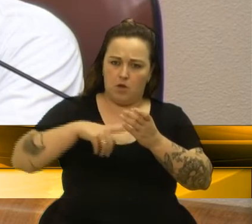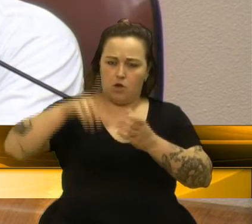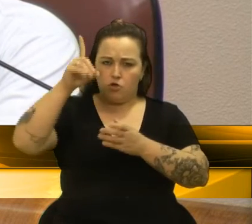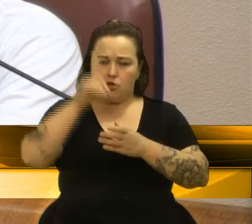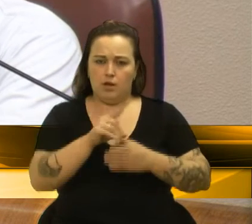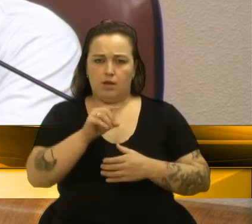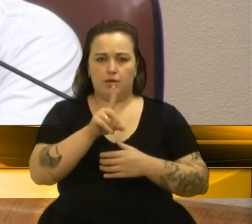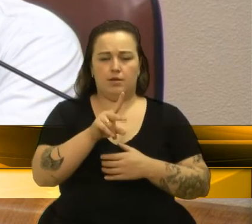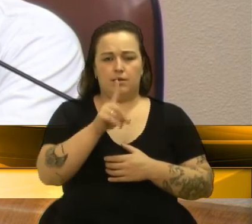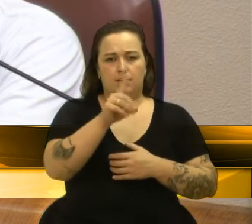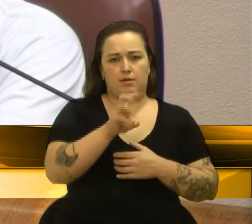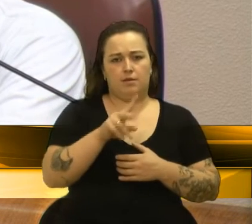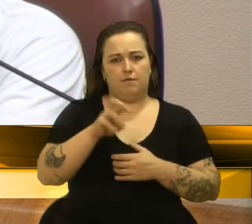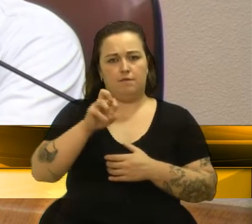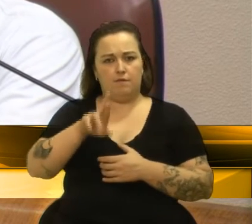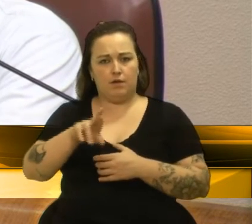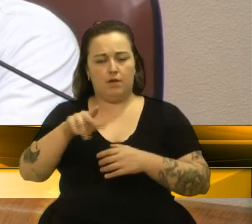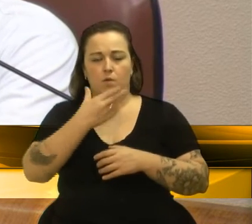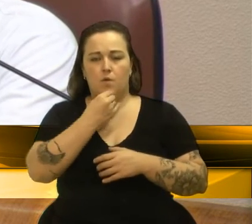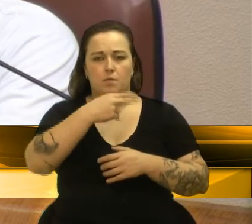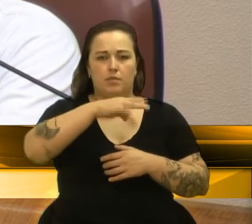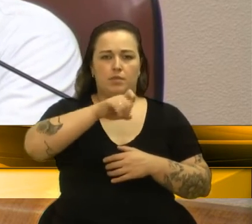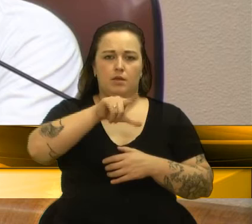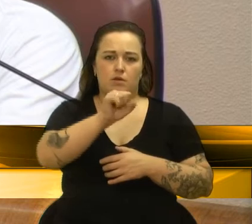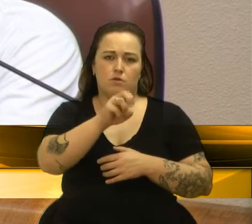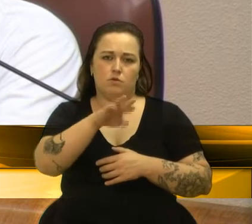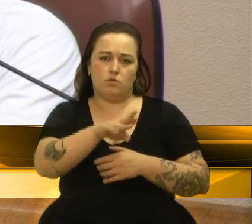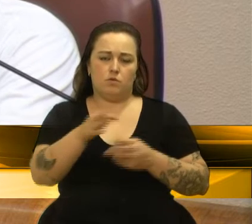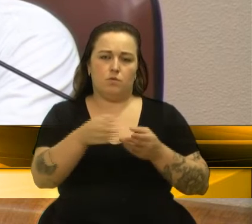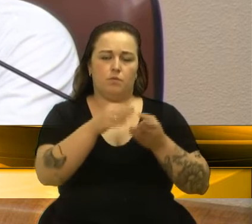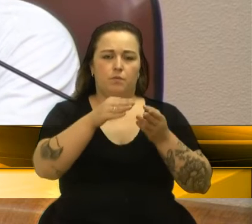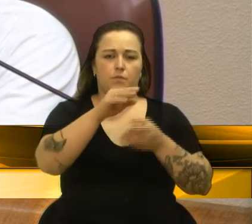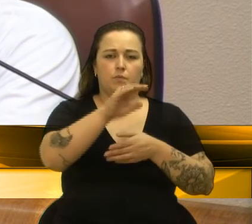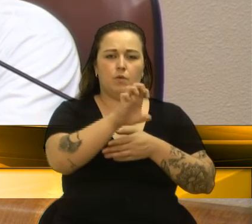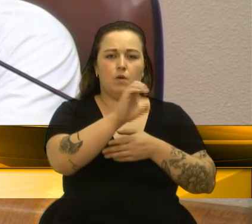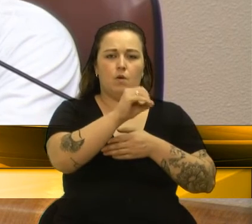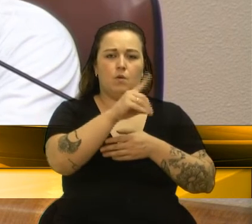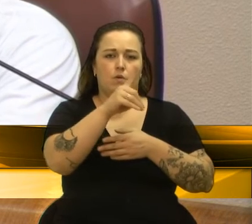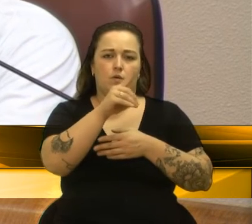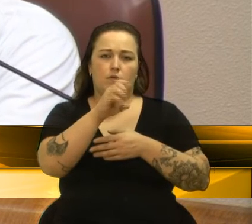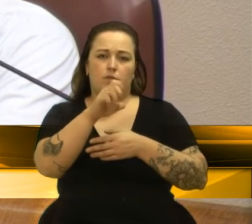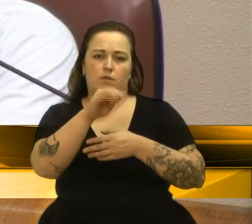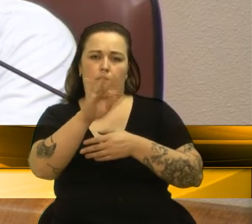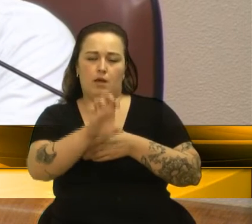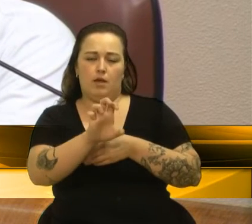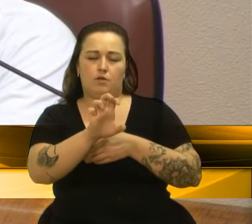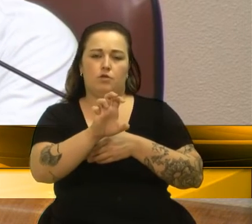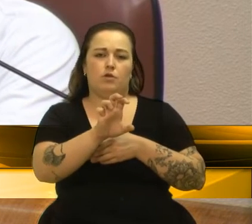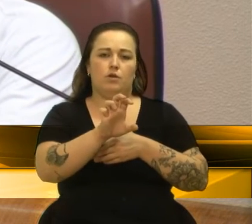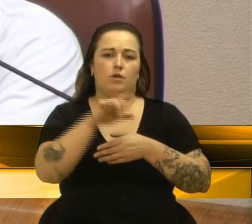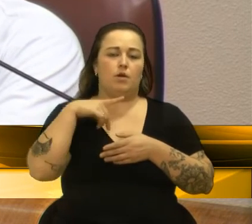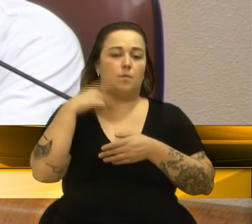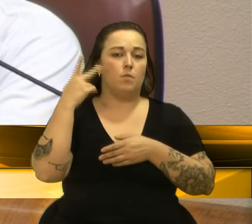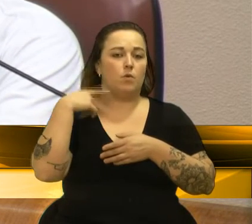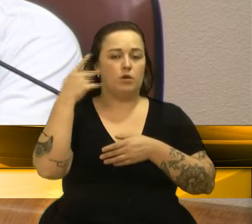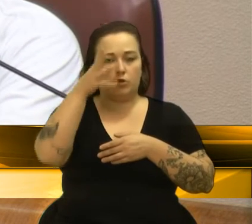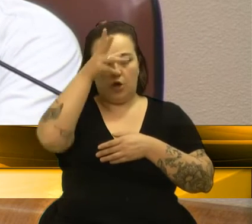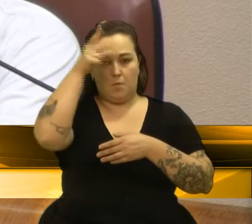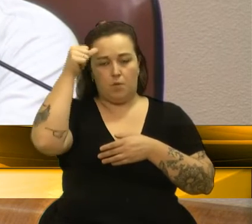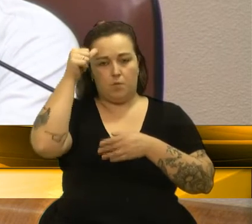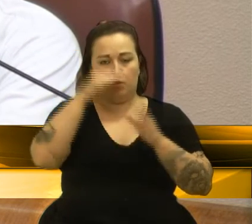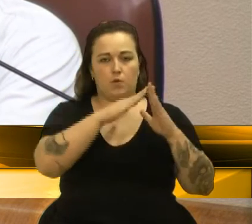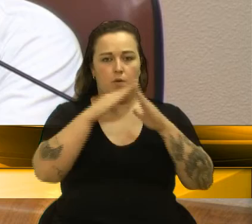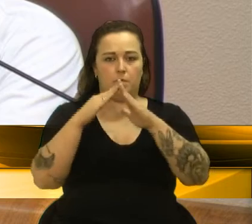Neri Júnior, Nelson Medawar, Odete de Sete, Clarissa Ferreira Macedo, Organização. Políticas Públicas Ambientais, estudos